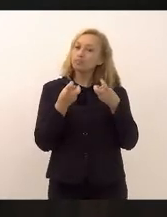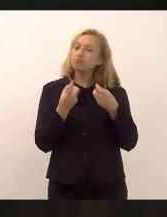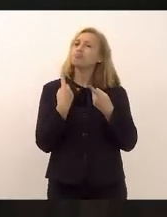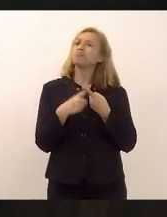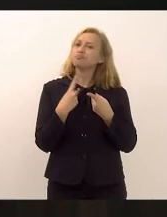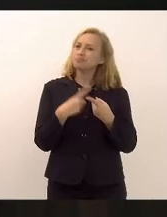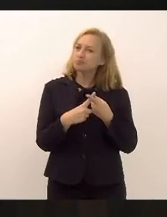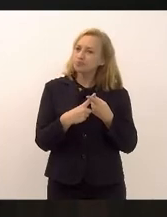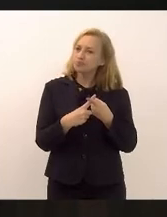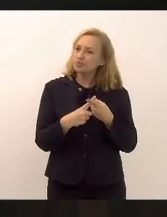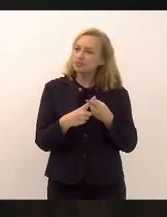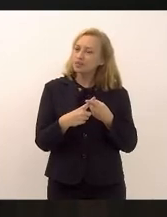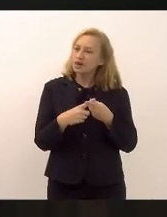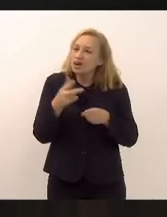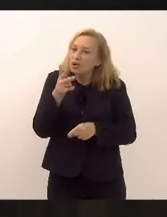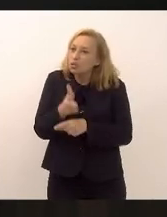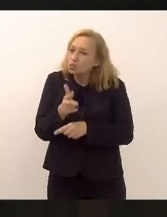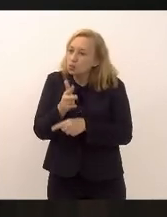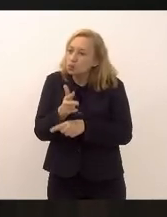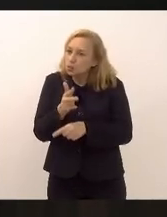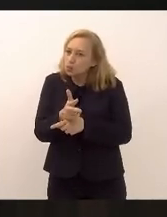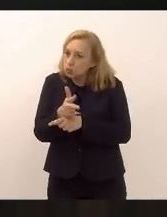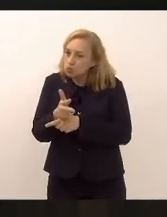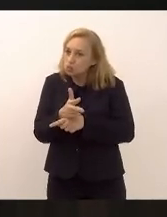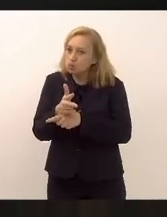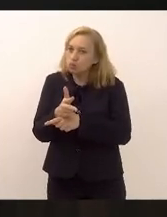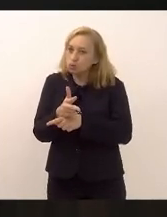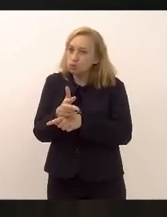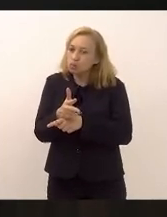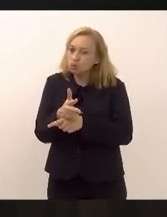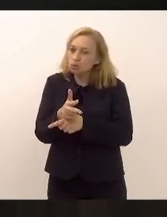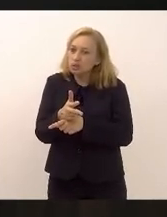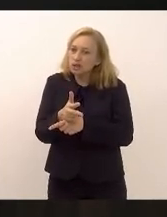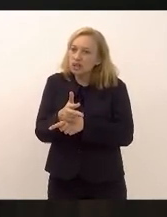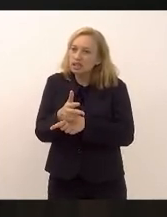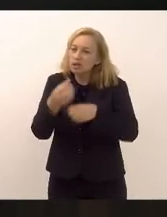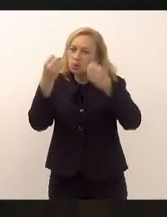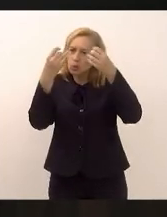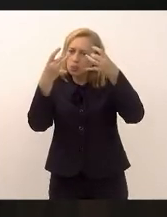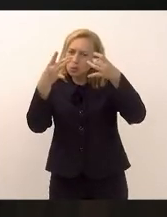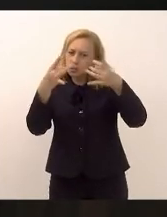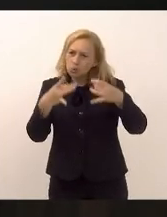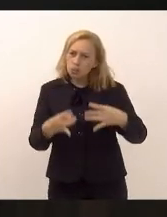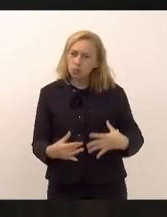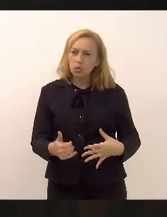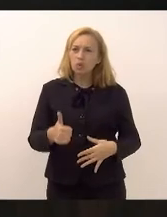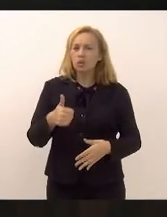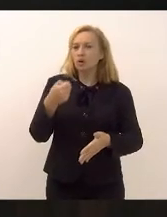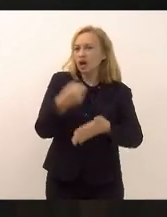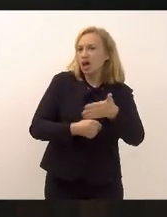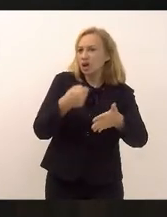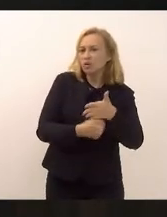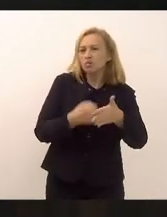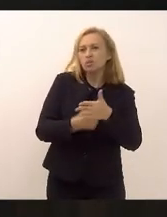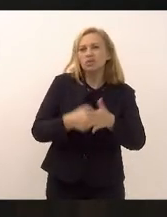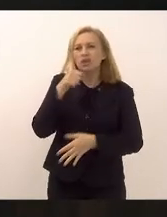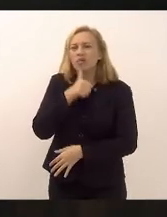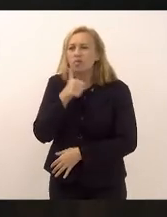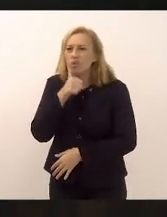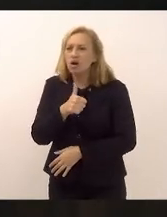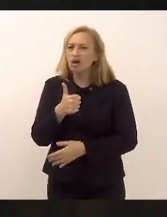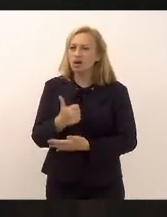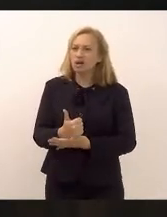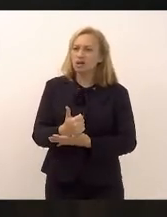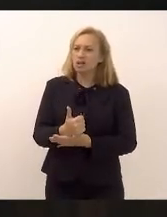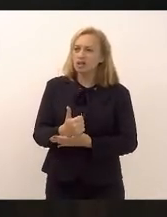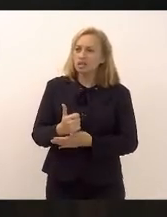porque esse filme, esse documentário, ele retrata a luta das mulheres para fazer